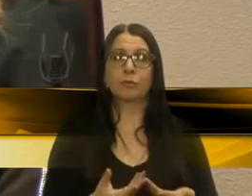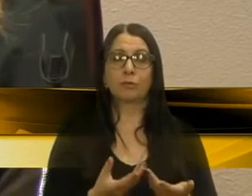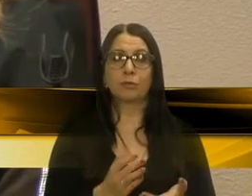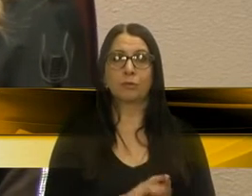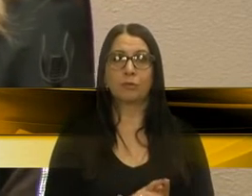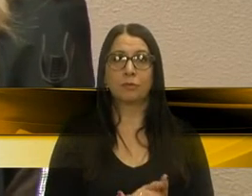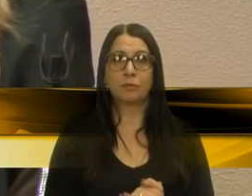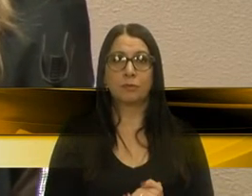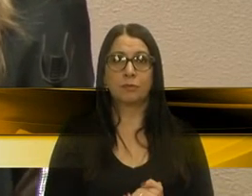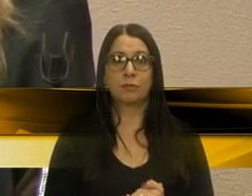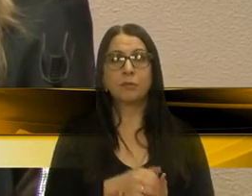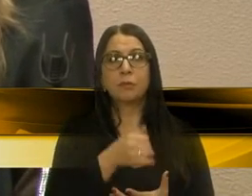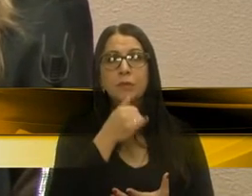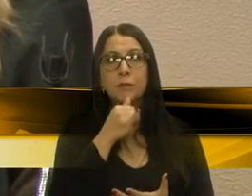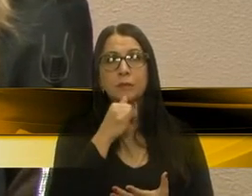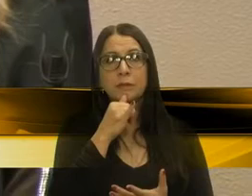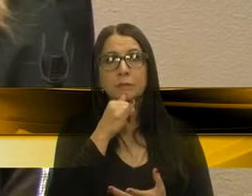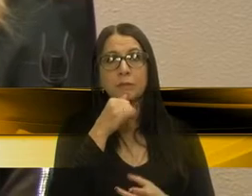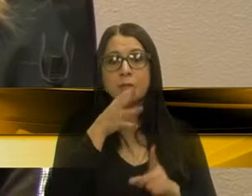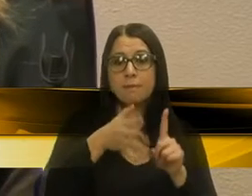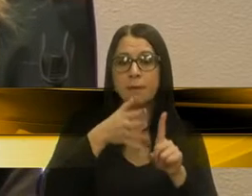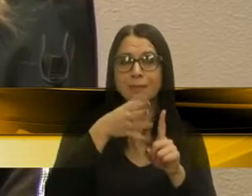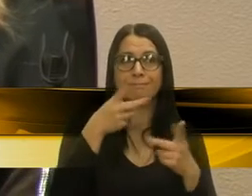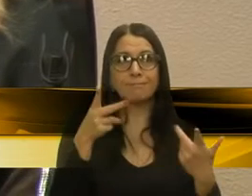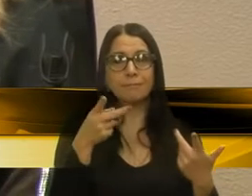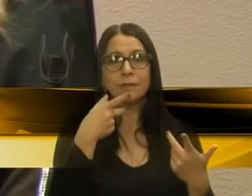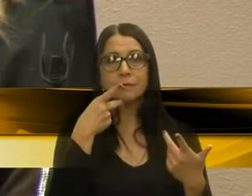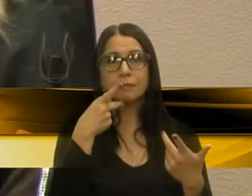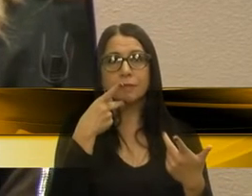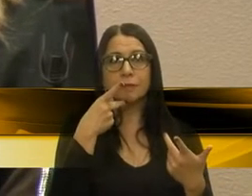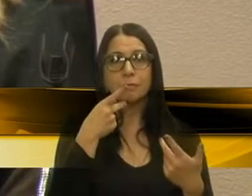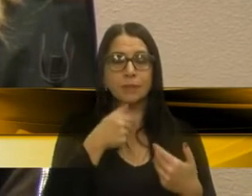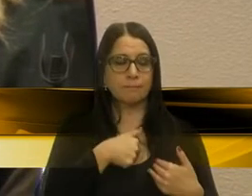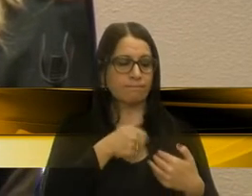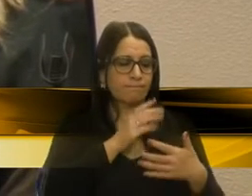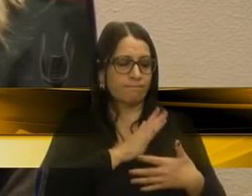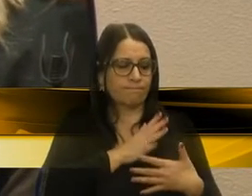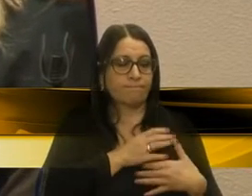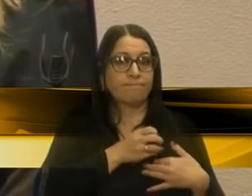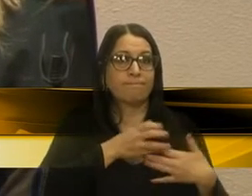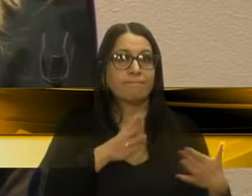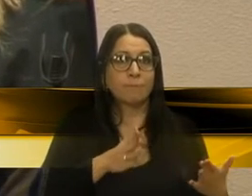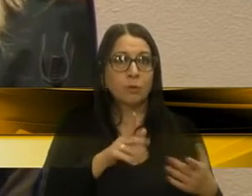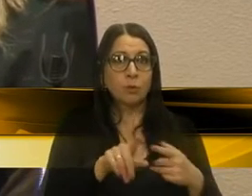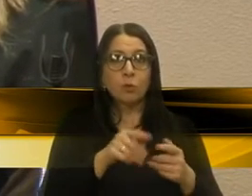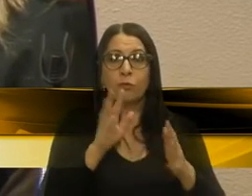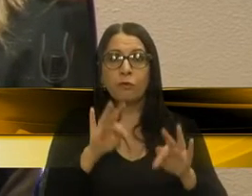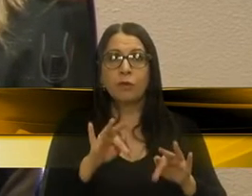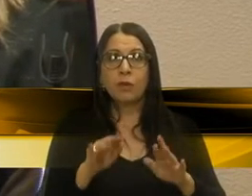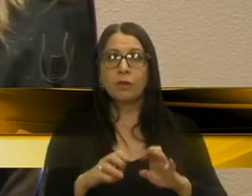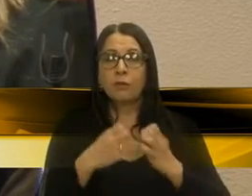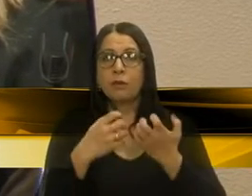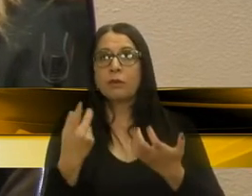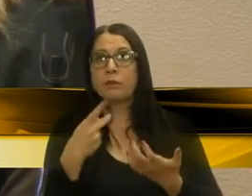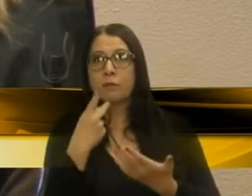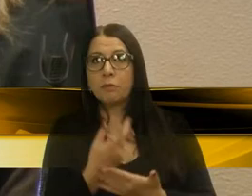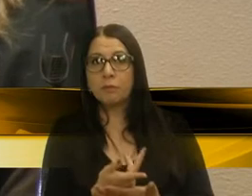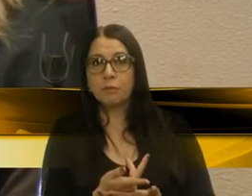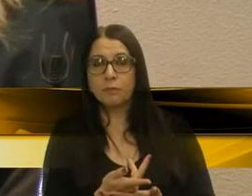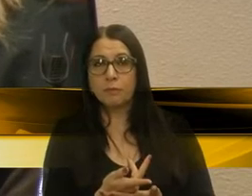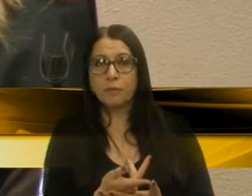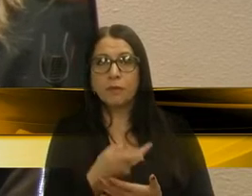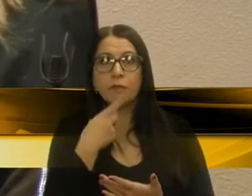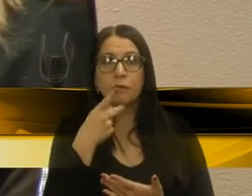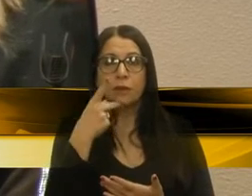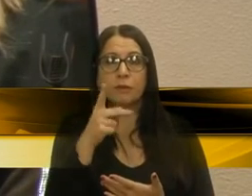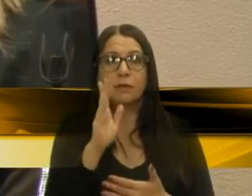porque, por exemplo, os discursos dele eram feitos pelo coração. Quando acabava algum evento, as pessoas todas vinham dizendo o